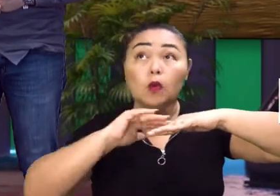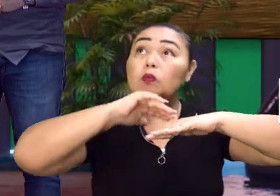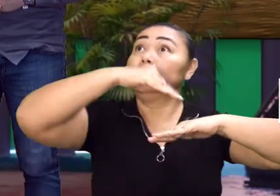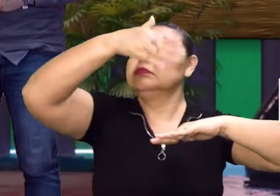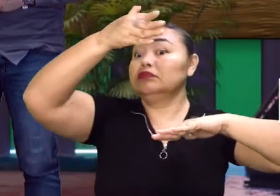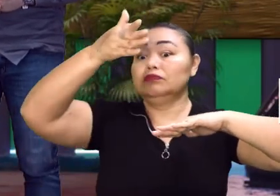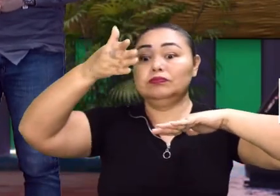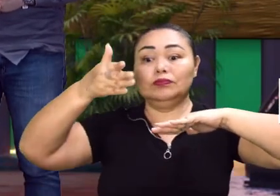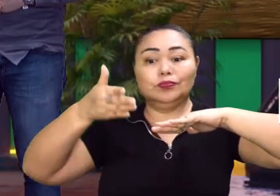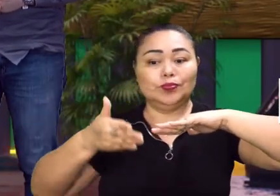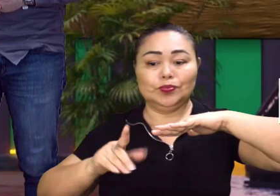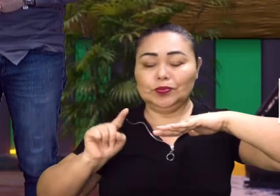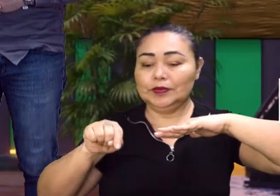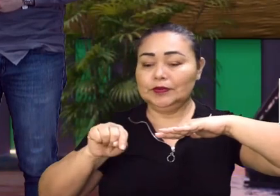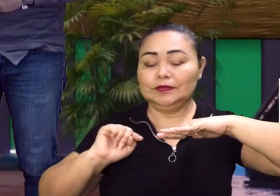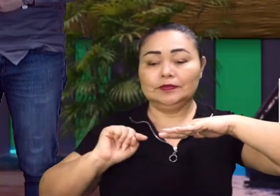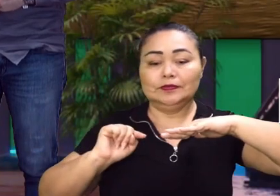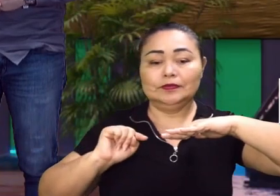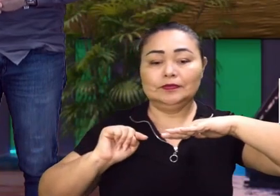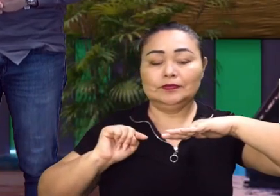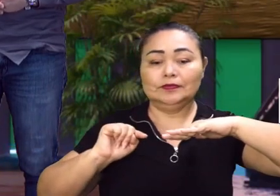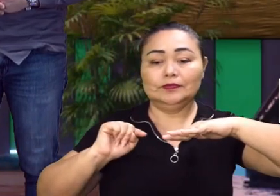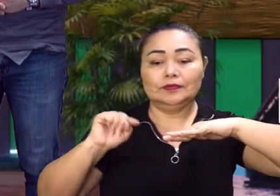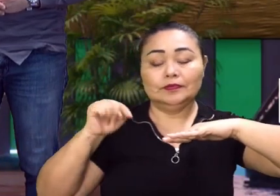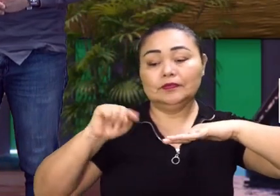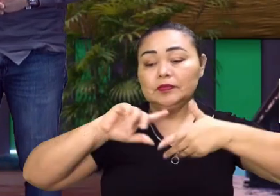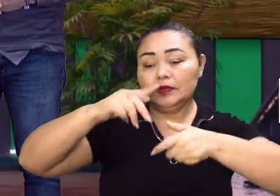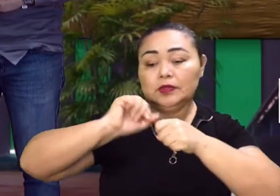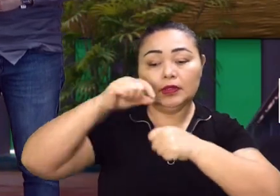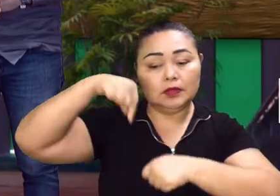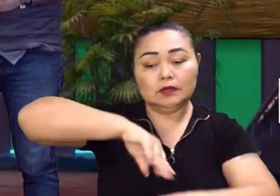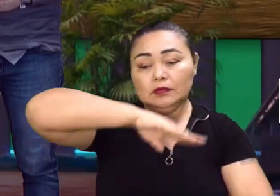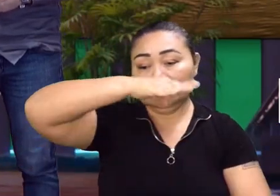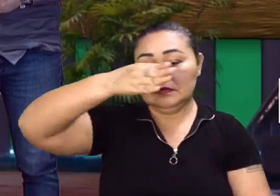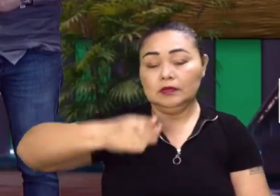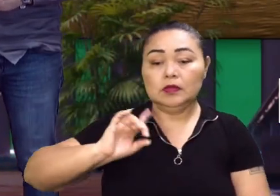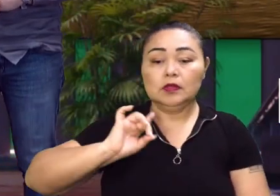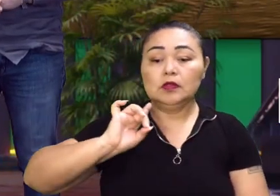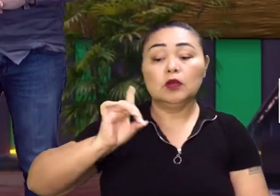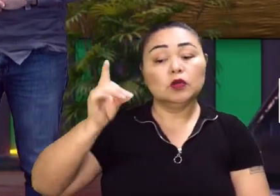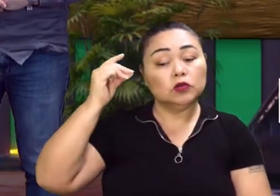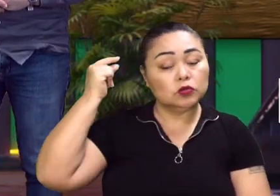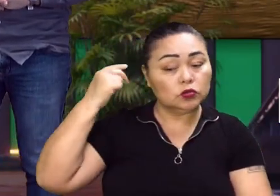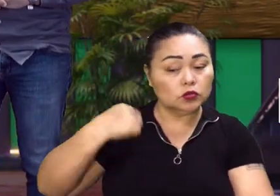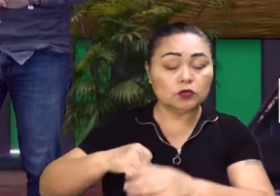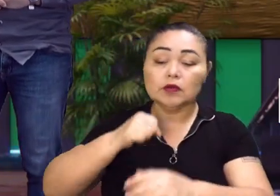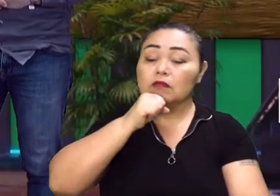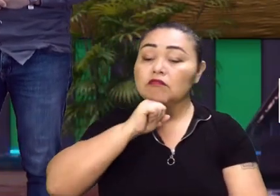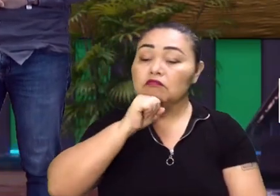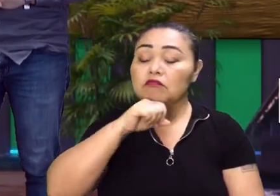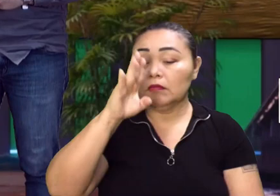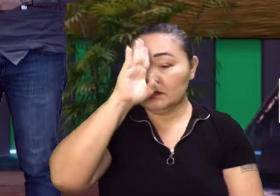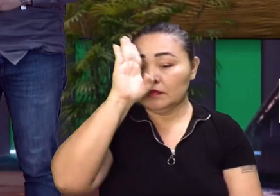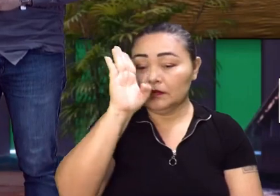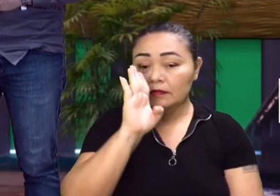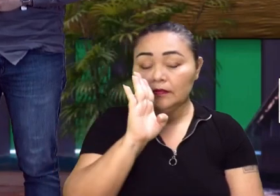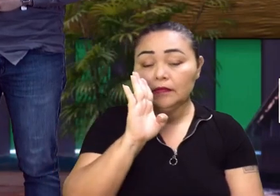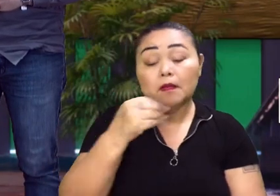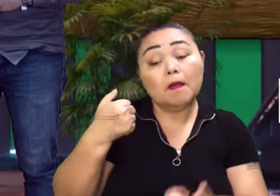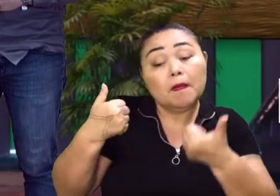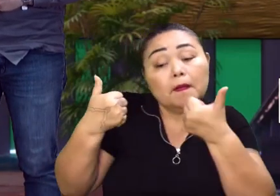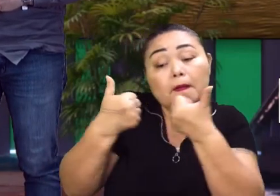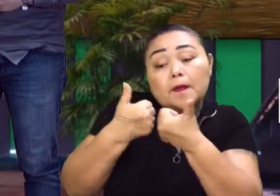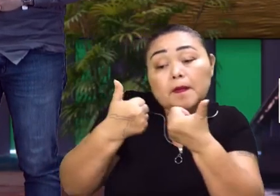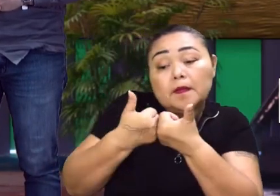montanhas no Não Temas dobramentos equipamentos antigos no Brasil só vai ter aqui perto